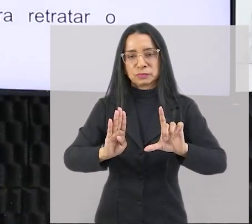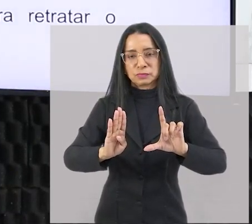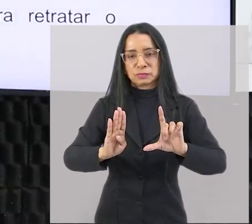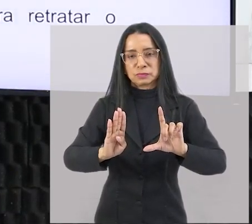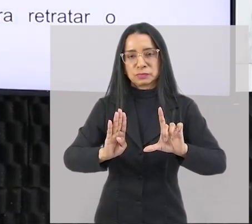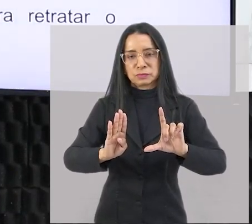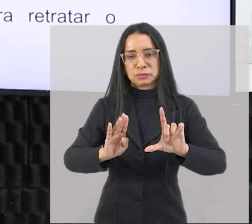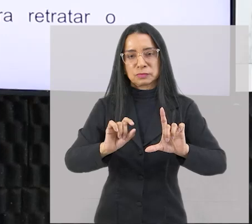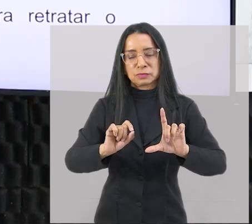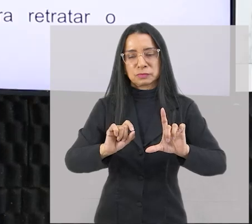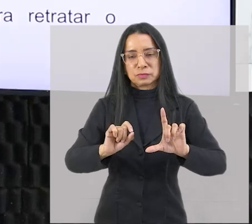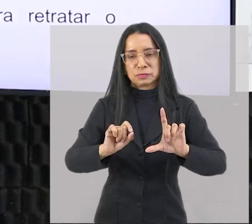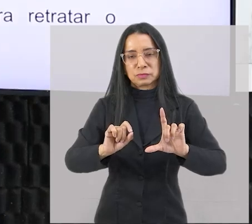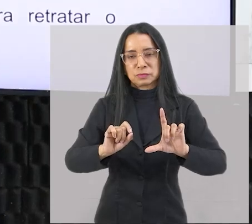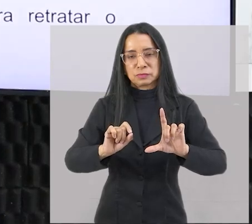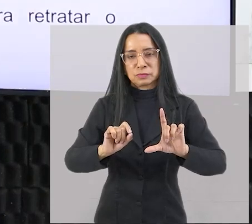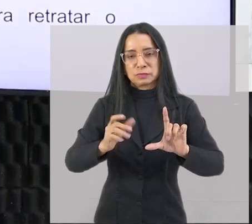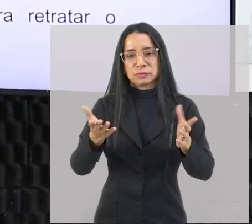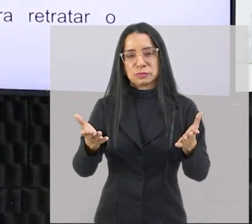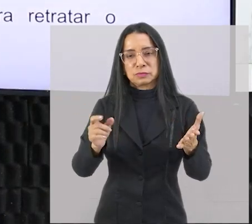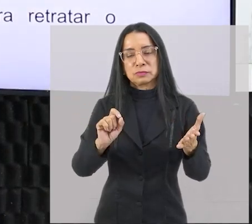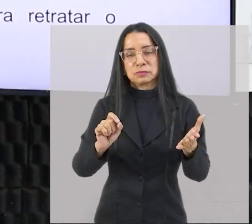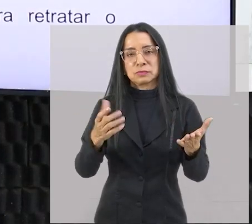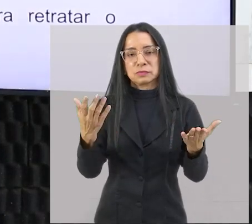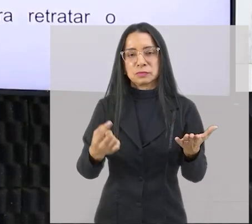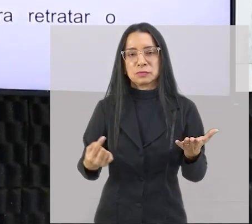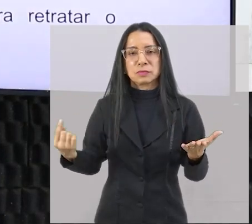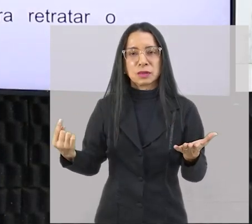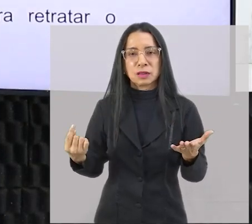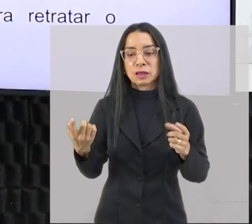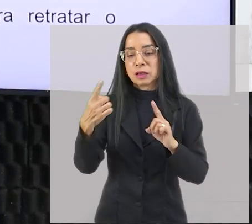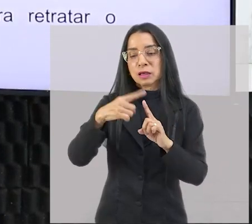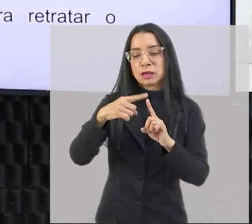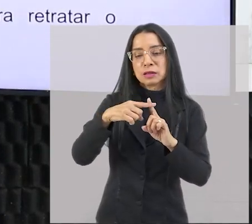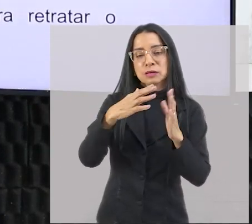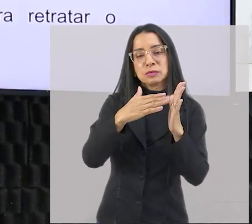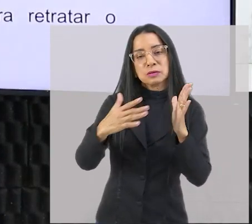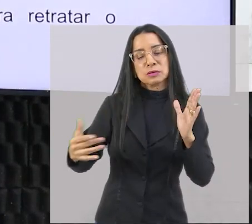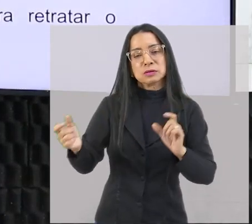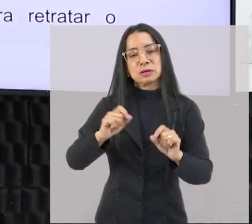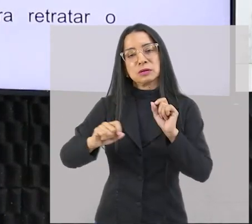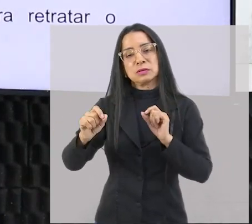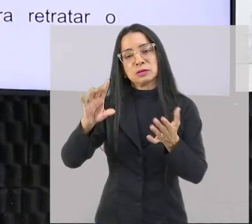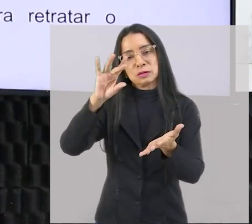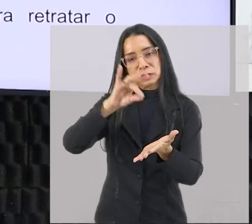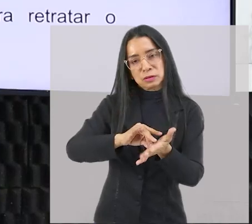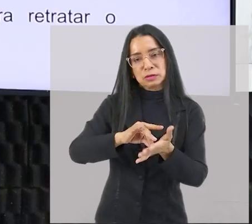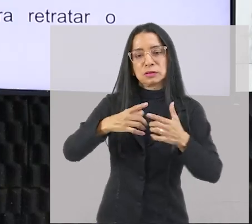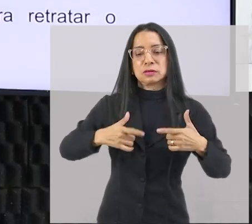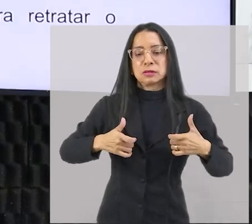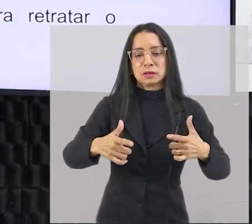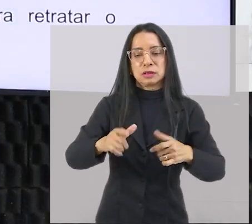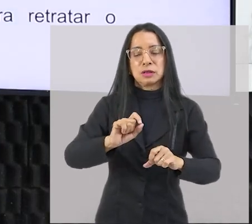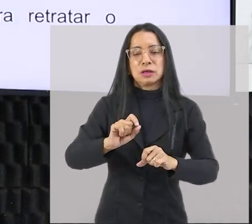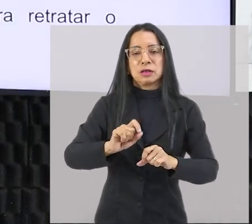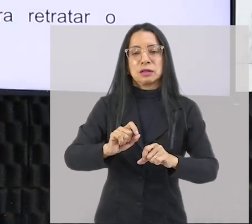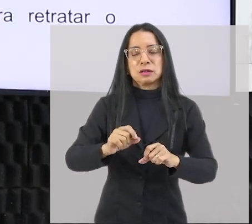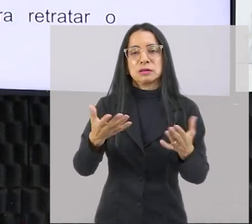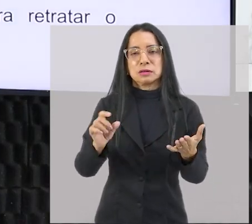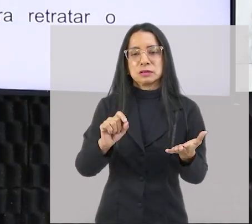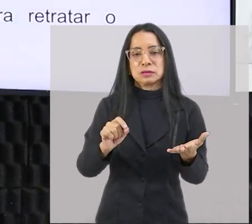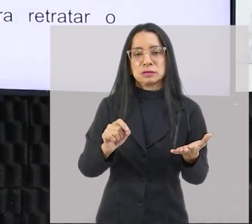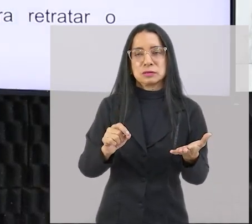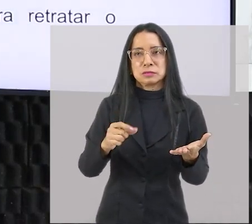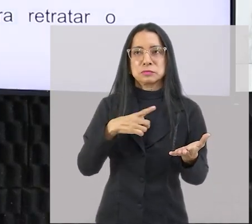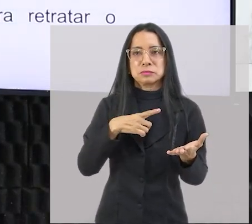padrões estéticos da época. Pois é. Nesse caso, que padrões estéticos eram esses? A realidade da guerra. Que